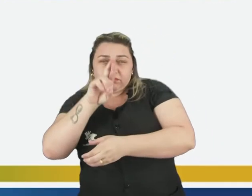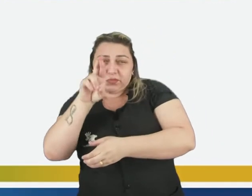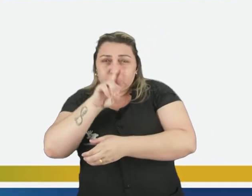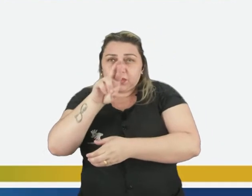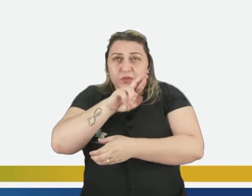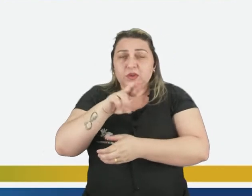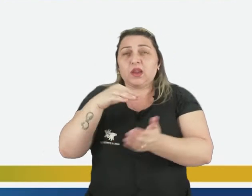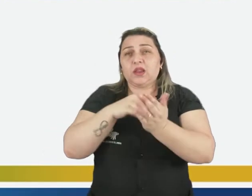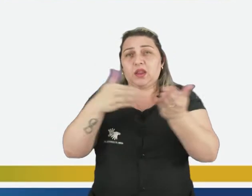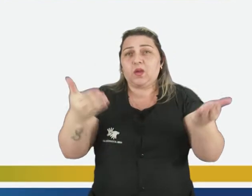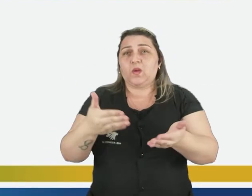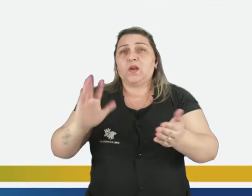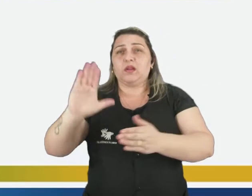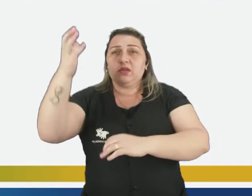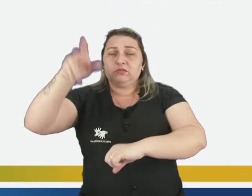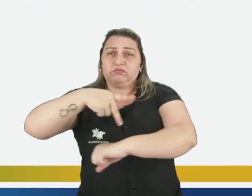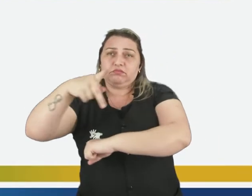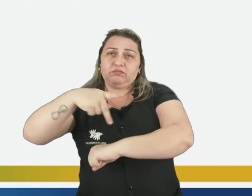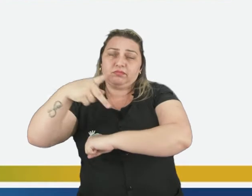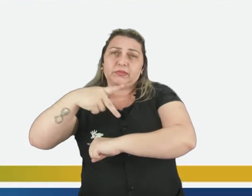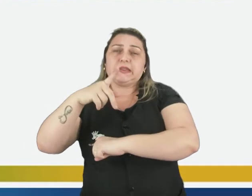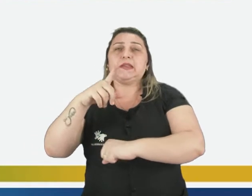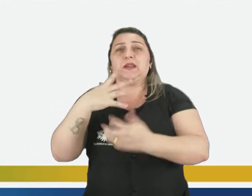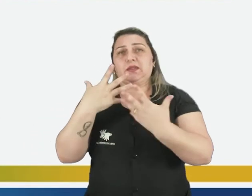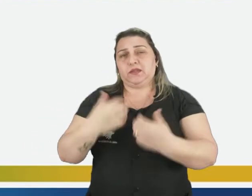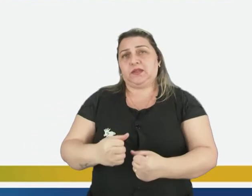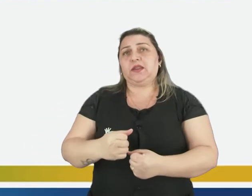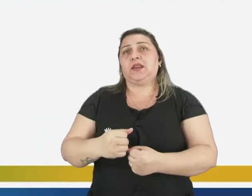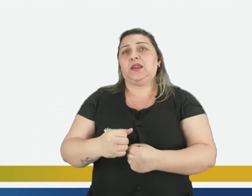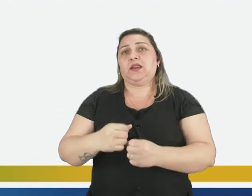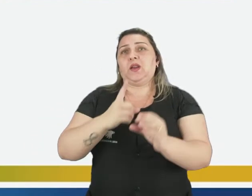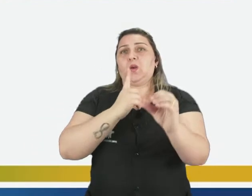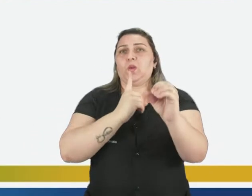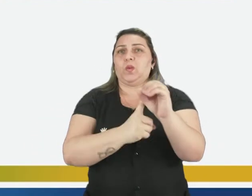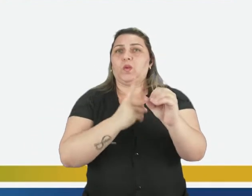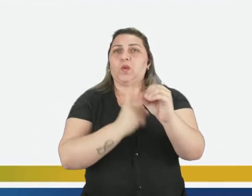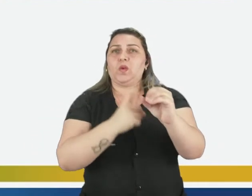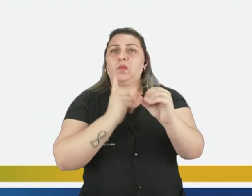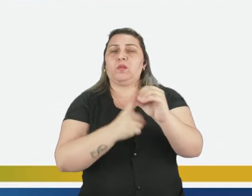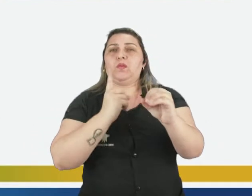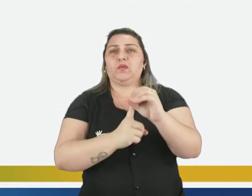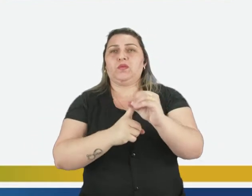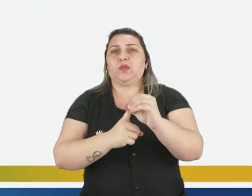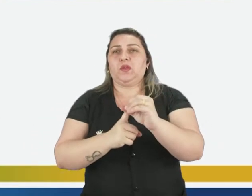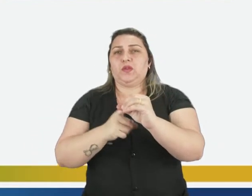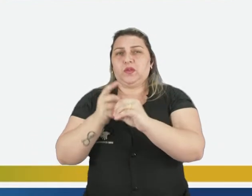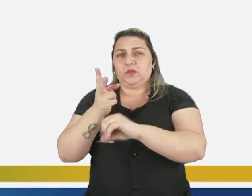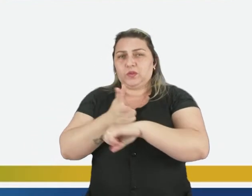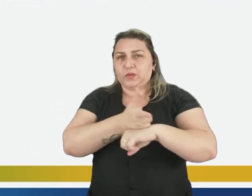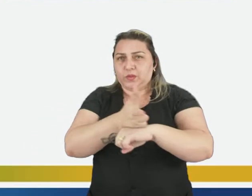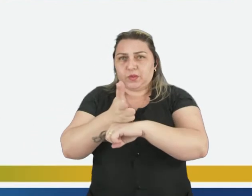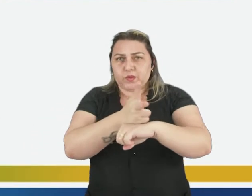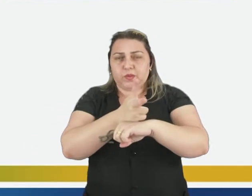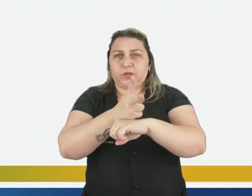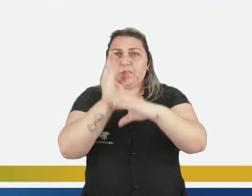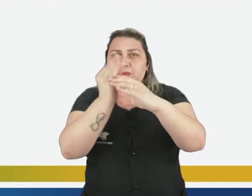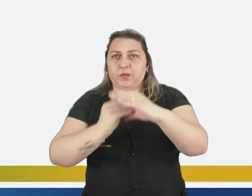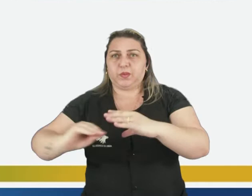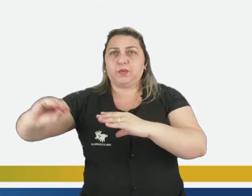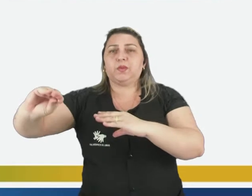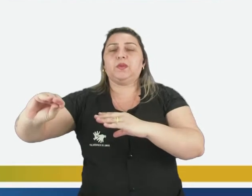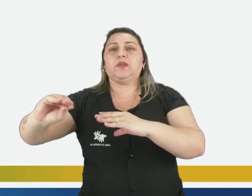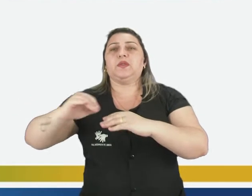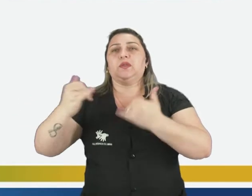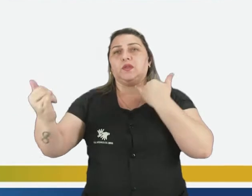acontece ainda em outros países que ainda adotam o comunismo, que existem grupos que fazem o monitoramento e repassam as informações